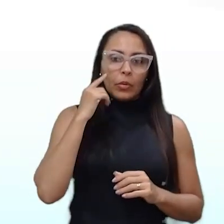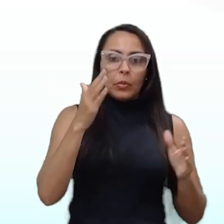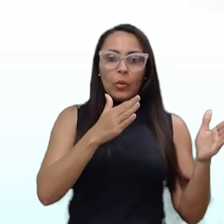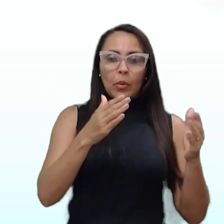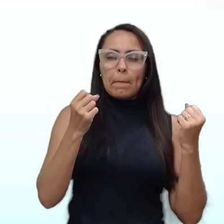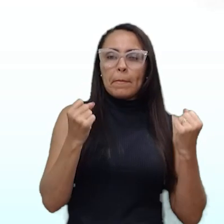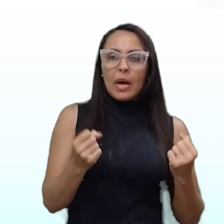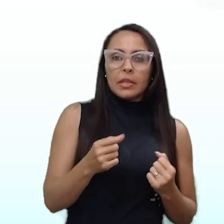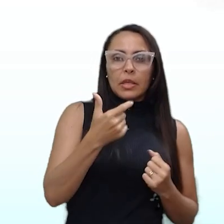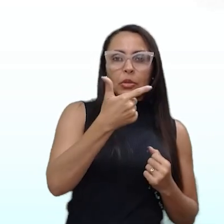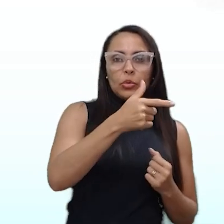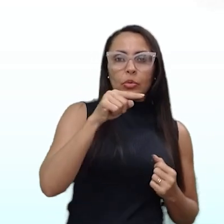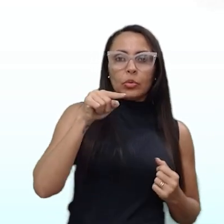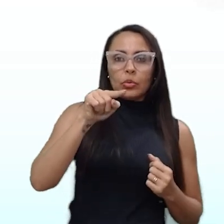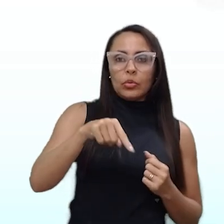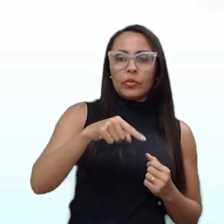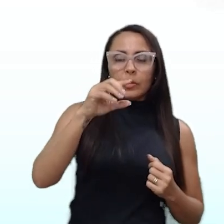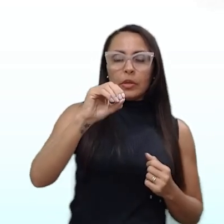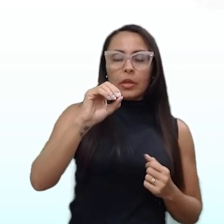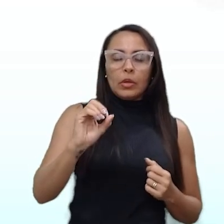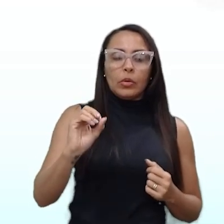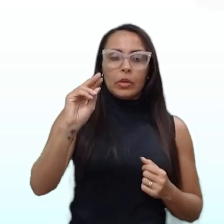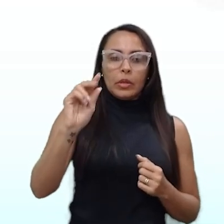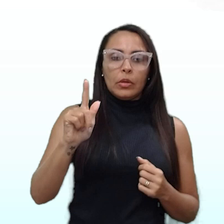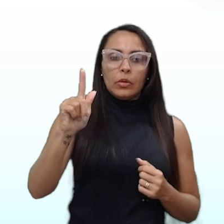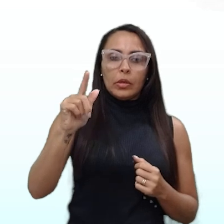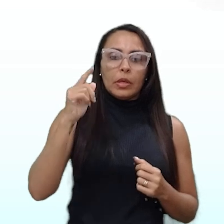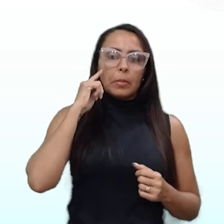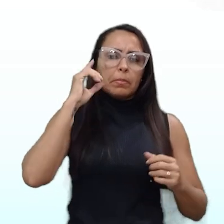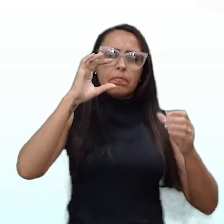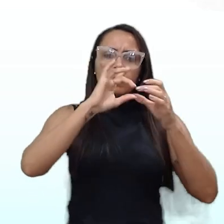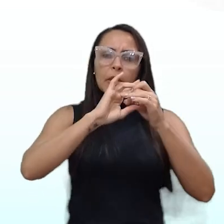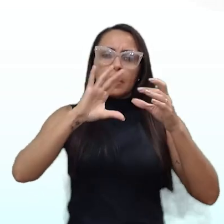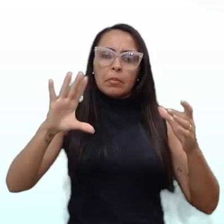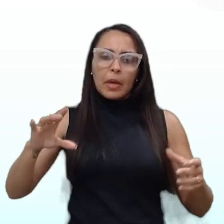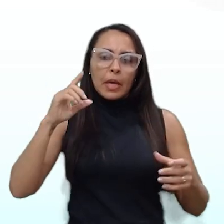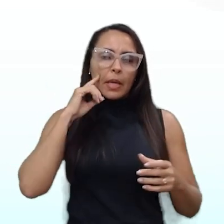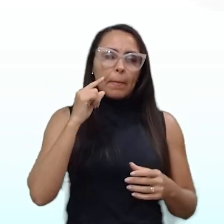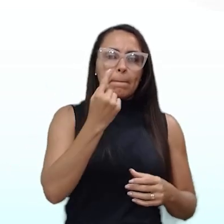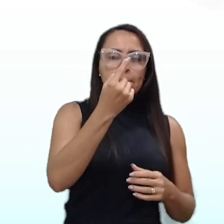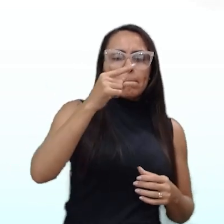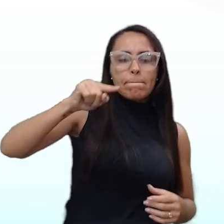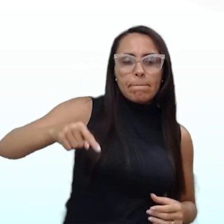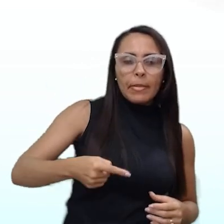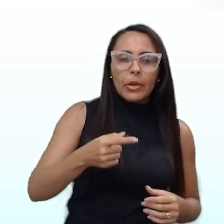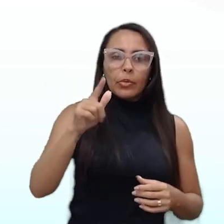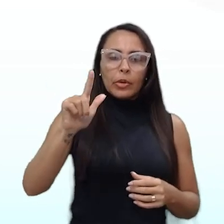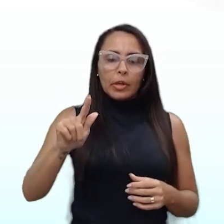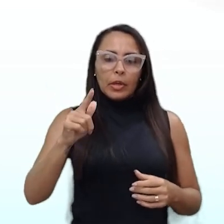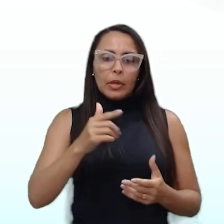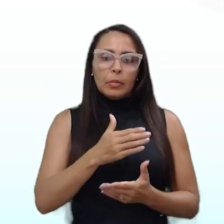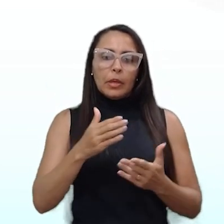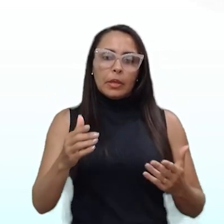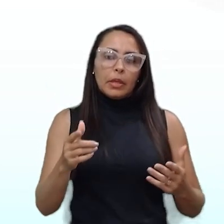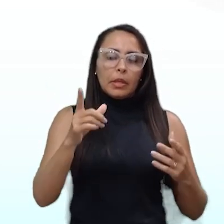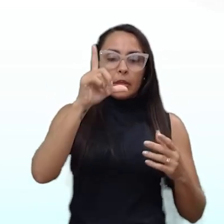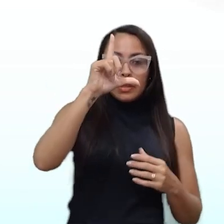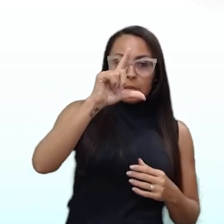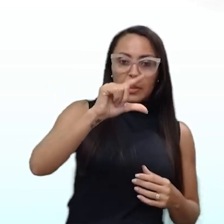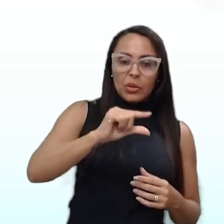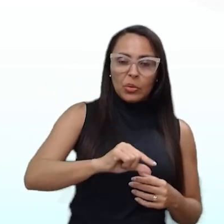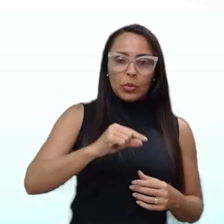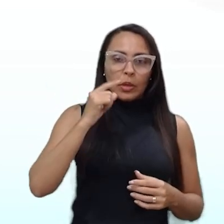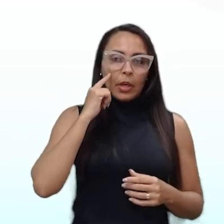kg, ao receber toda a energia térmica, libera por 1000 gramas de água que diminui a